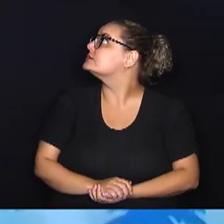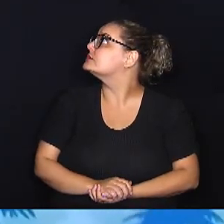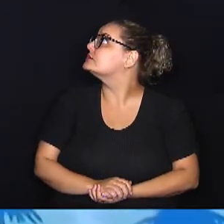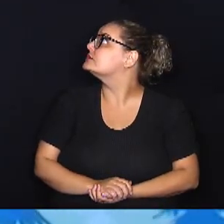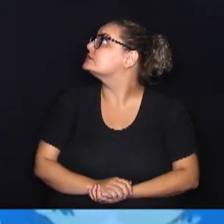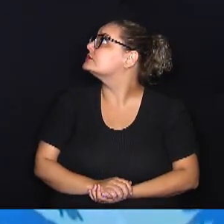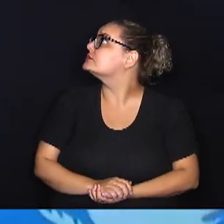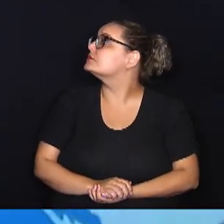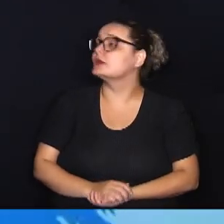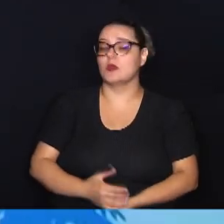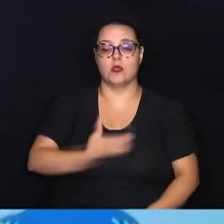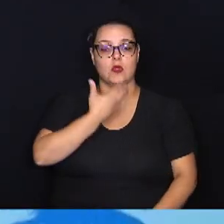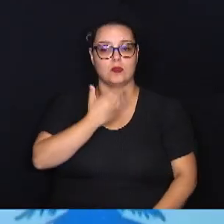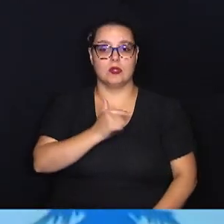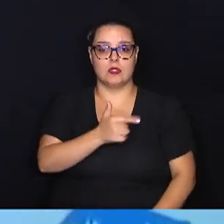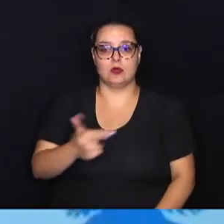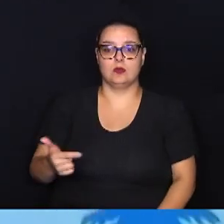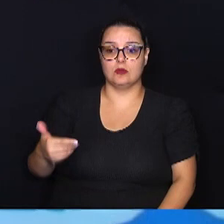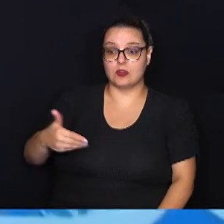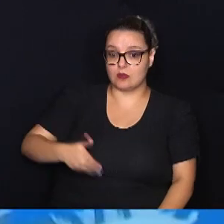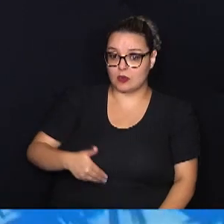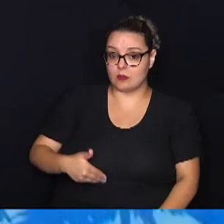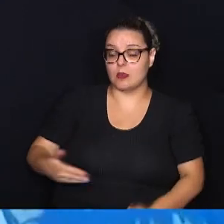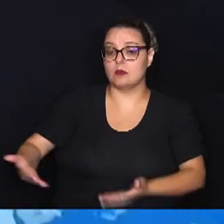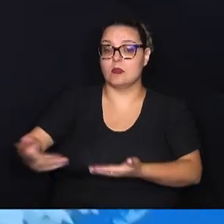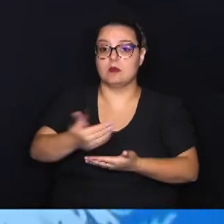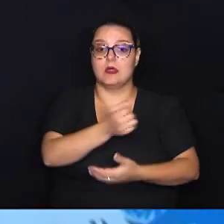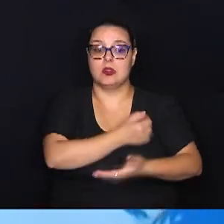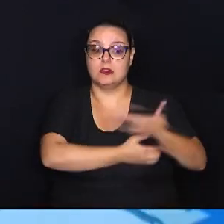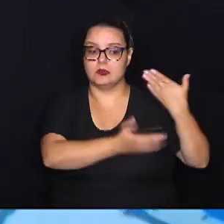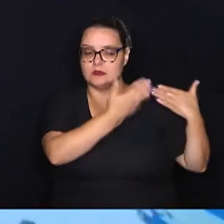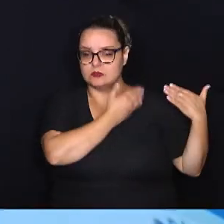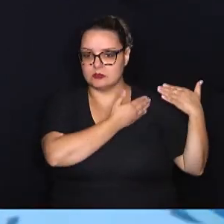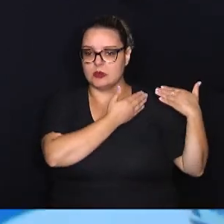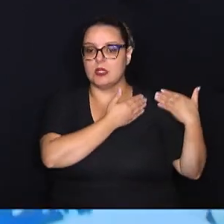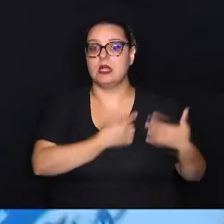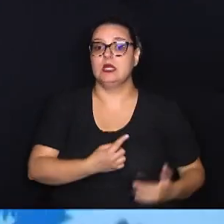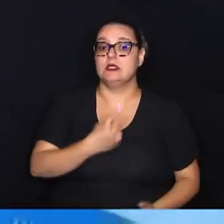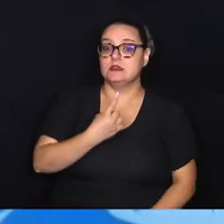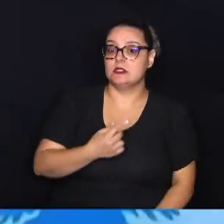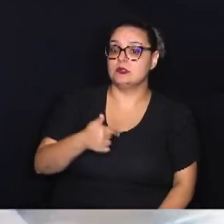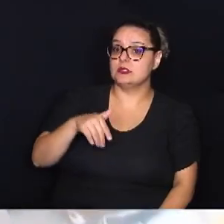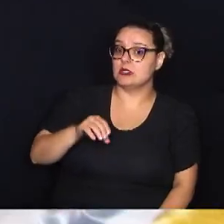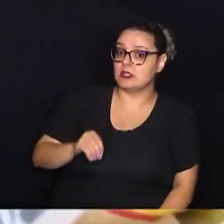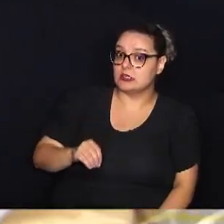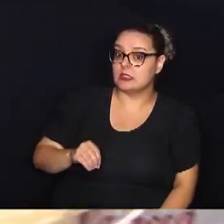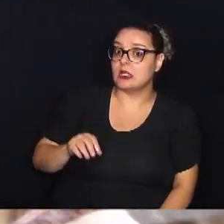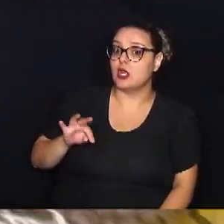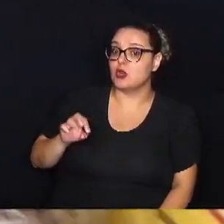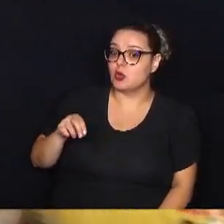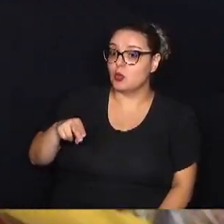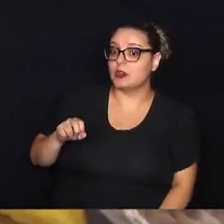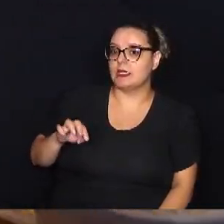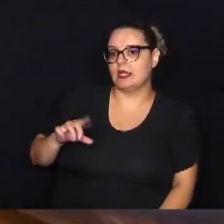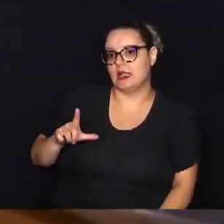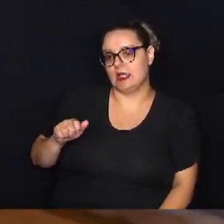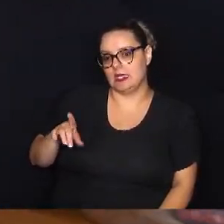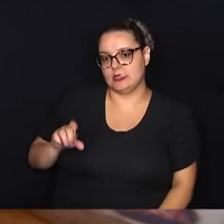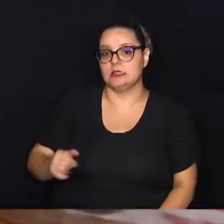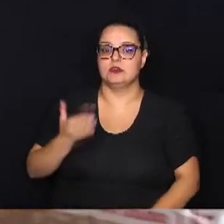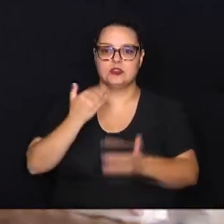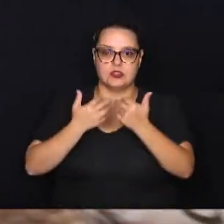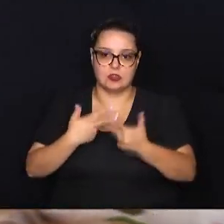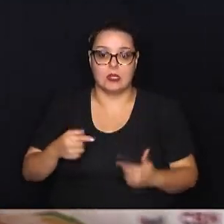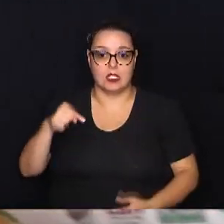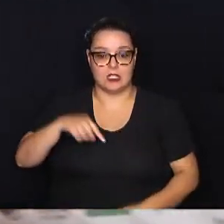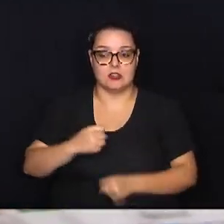O Natal Sem Fome arrecadou nas edições passadas 180 toneladas de alimentos. Neste ano, são cerca de